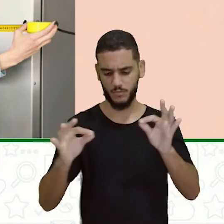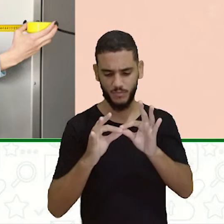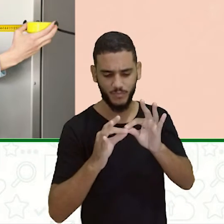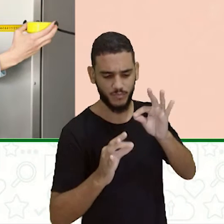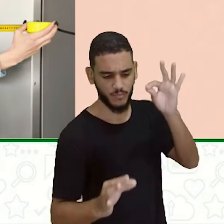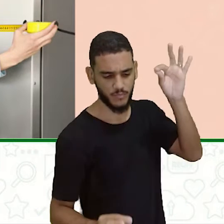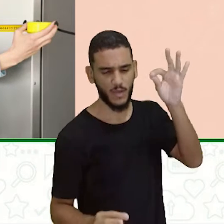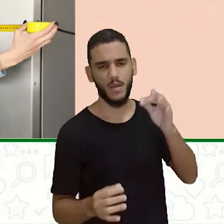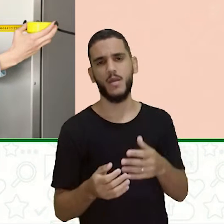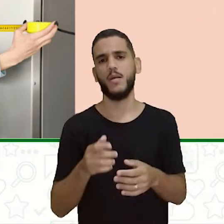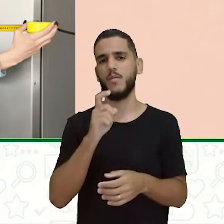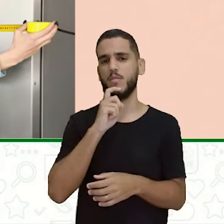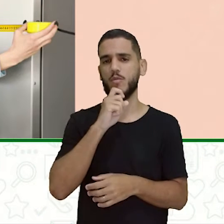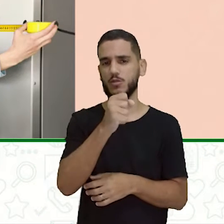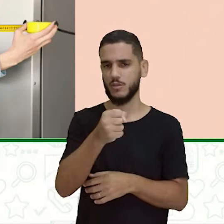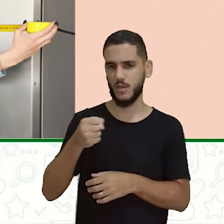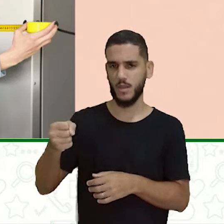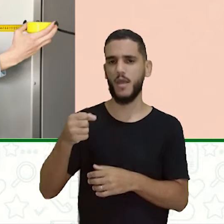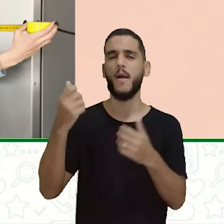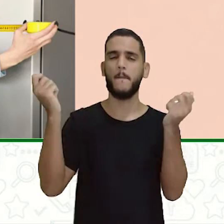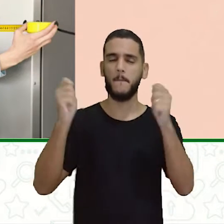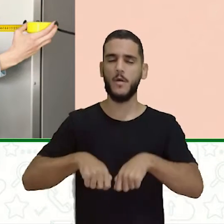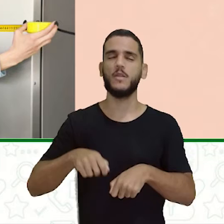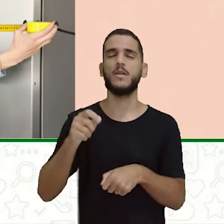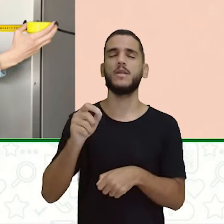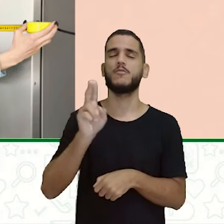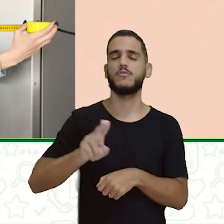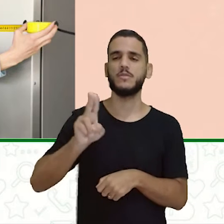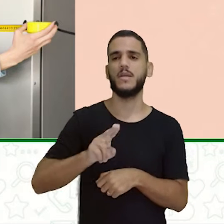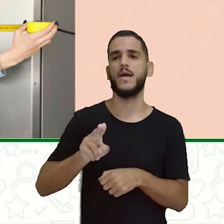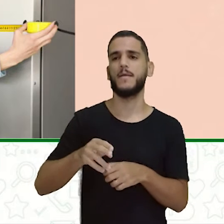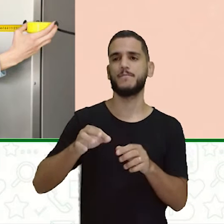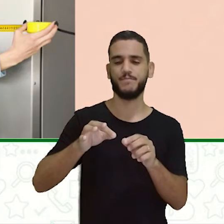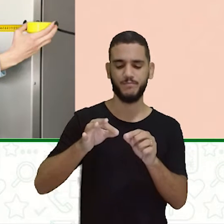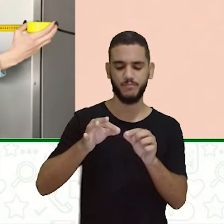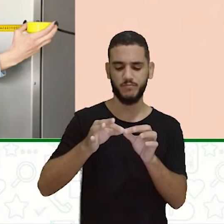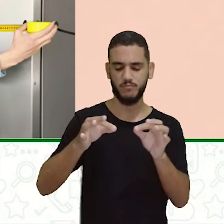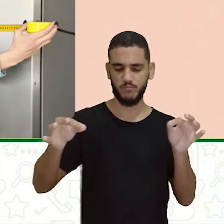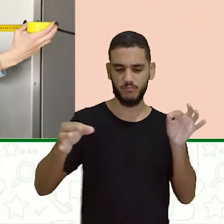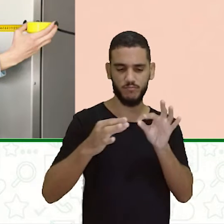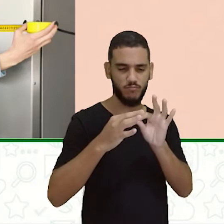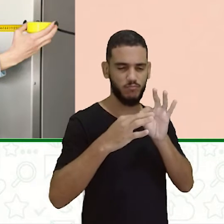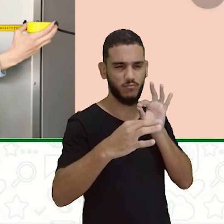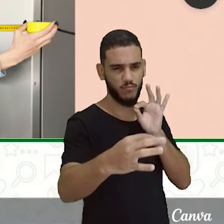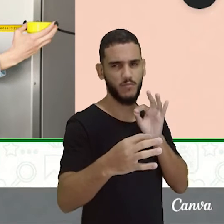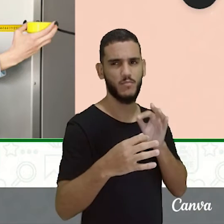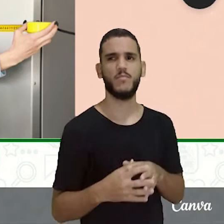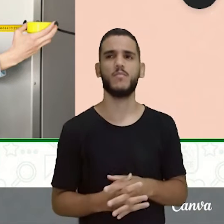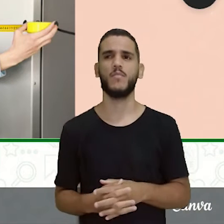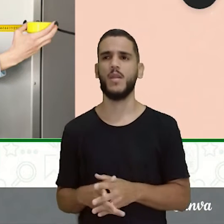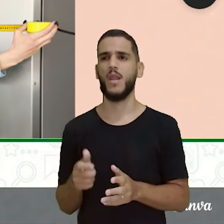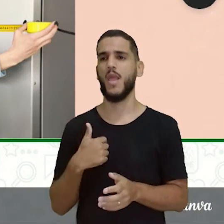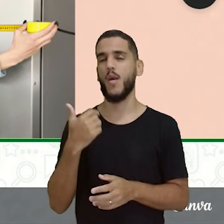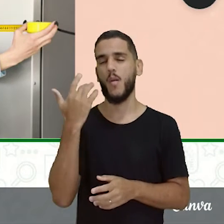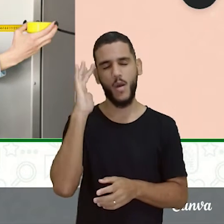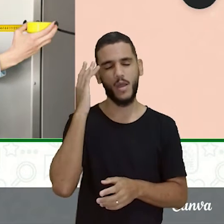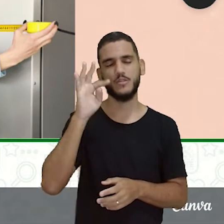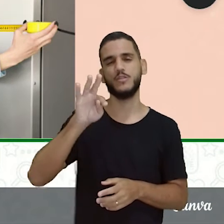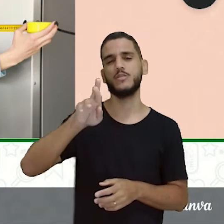poderíamos medir com uma fita métrica, né? Como a moça está fazendo aí. Ela está com a trena, né? Acho que ela está com a